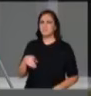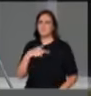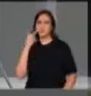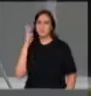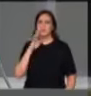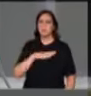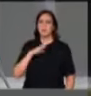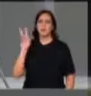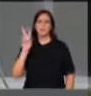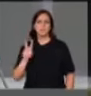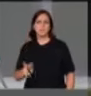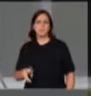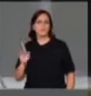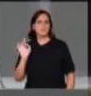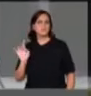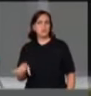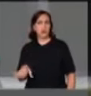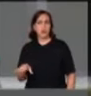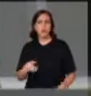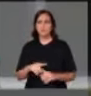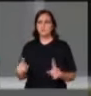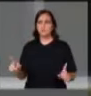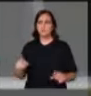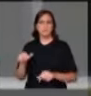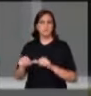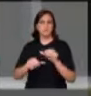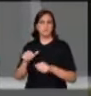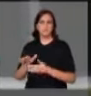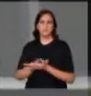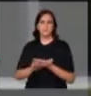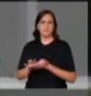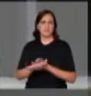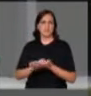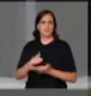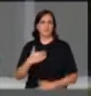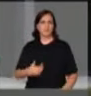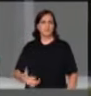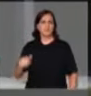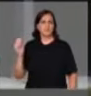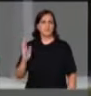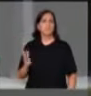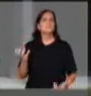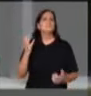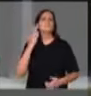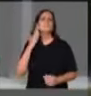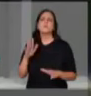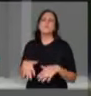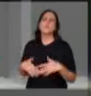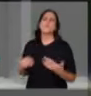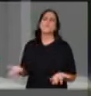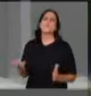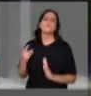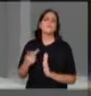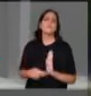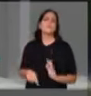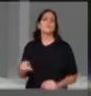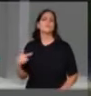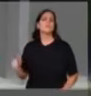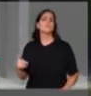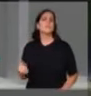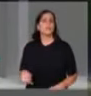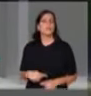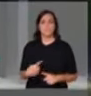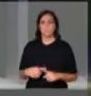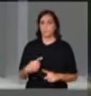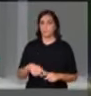Venezuela, mas não consegue defender o governo. Qual o programa tem o governo Bolsonaro para combater a fome que está